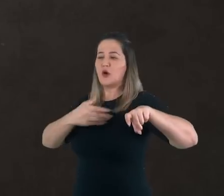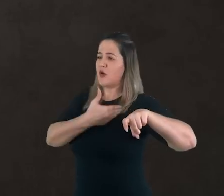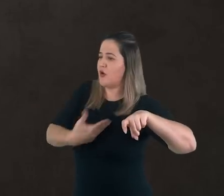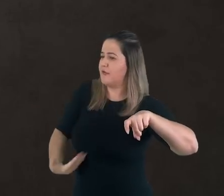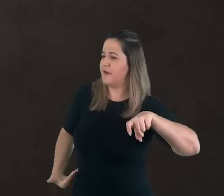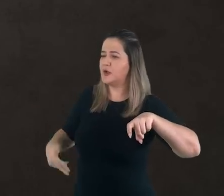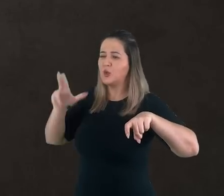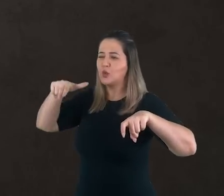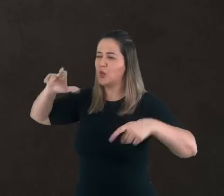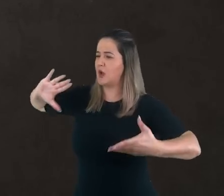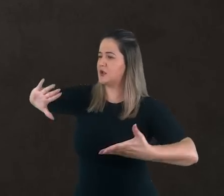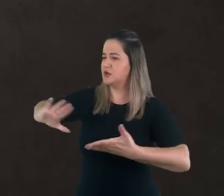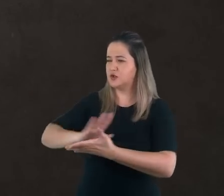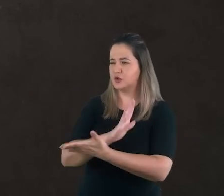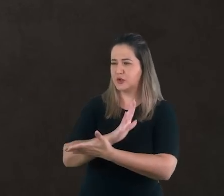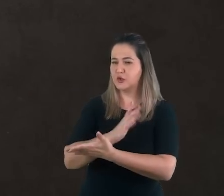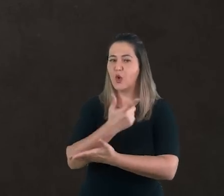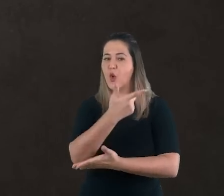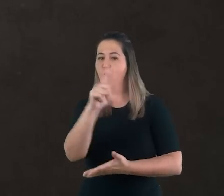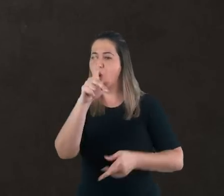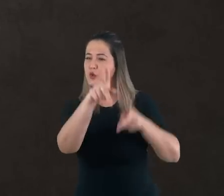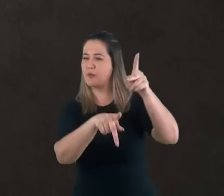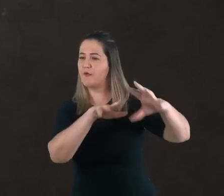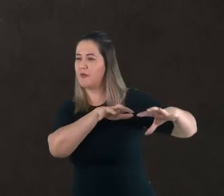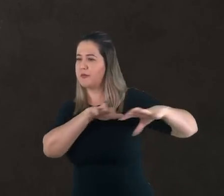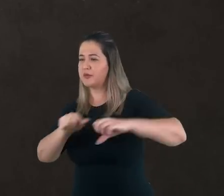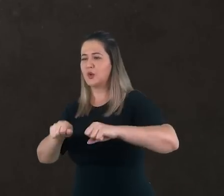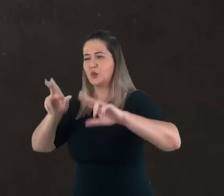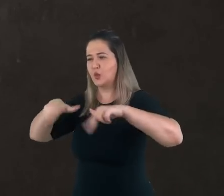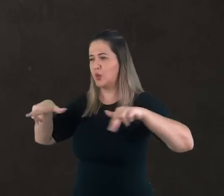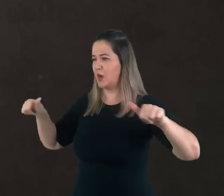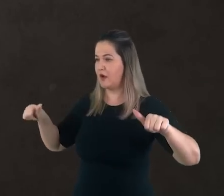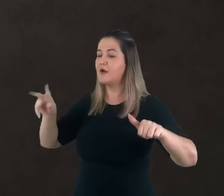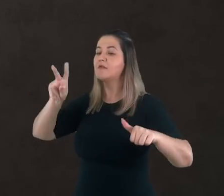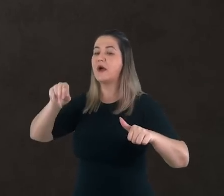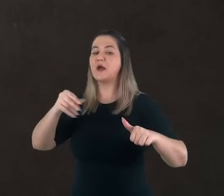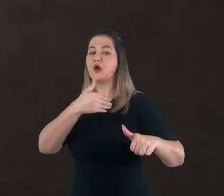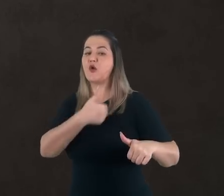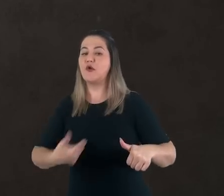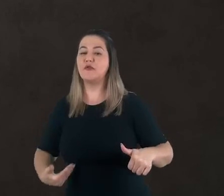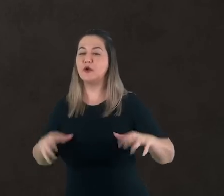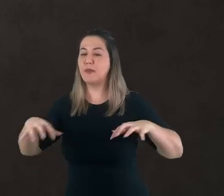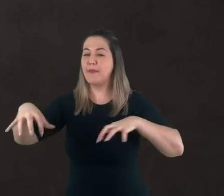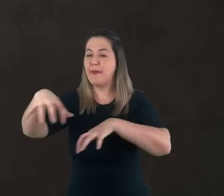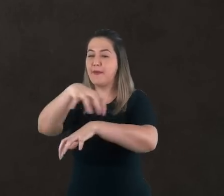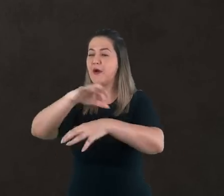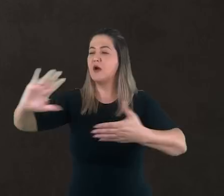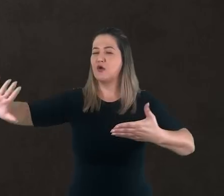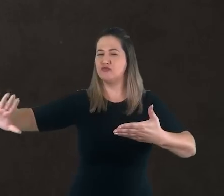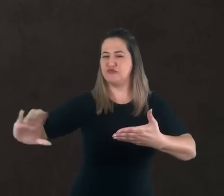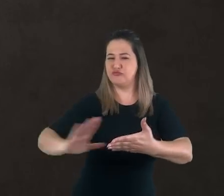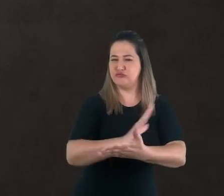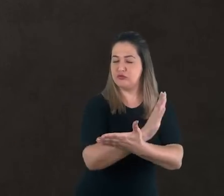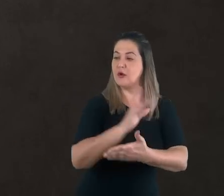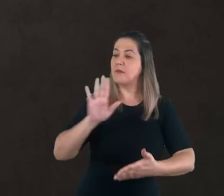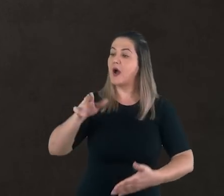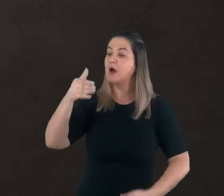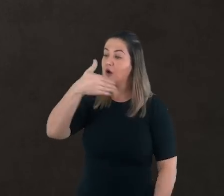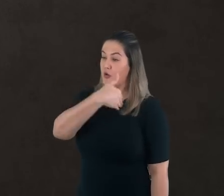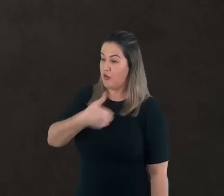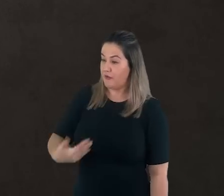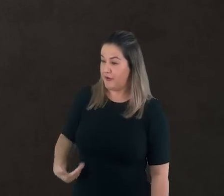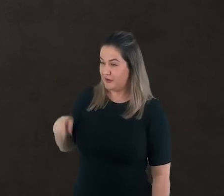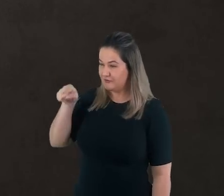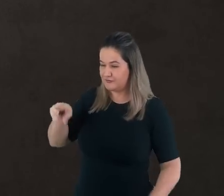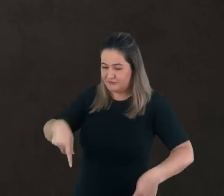nunca será dominado por nenhum outro povo. Destruirá todos esses reinos e os exterminará, mas este reino